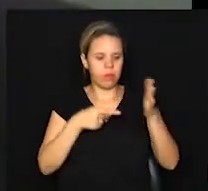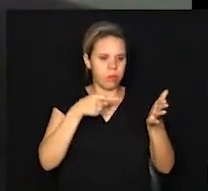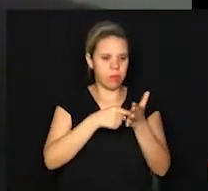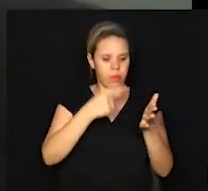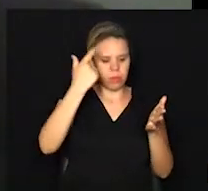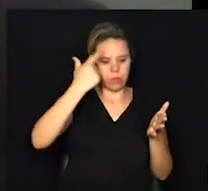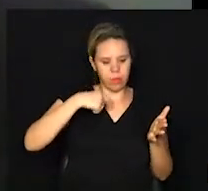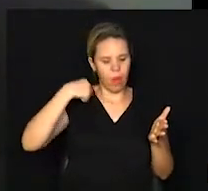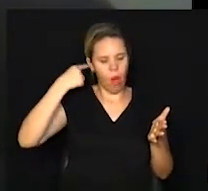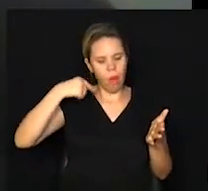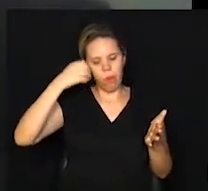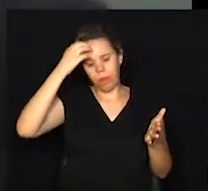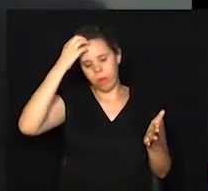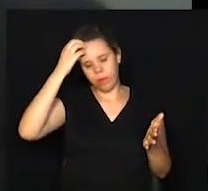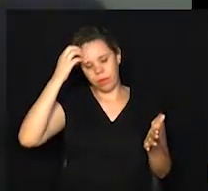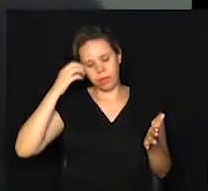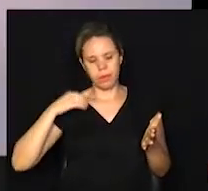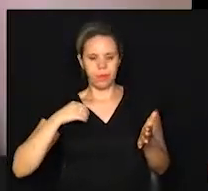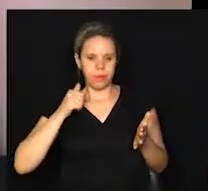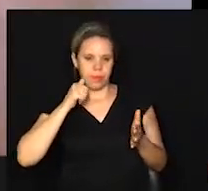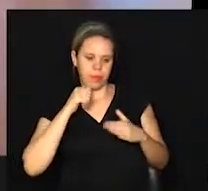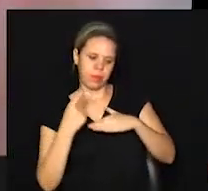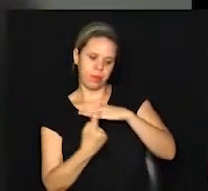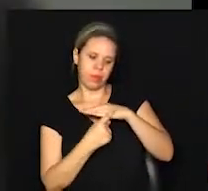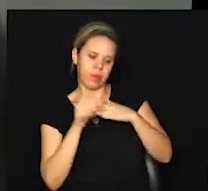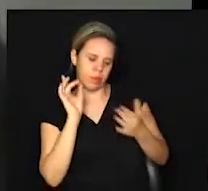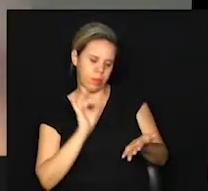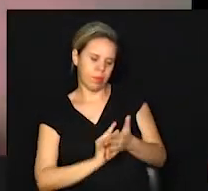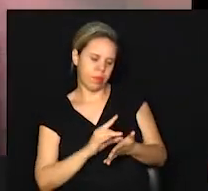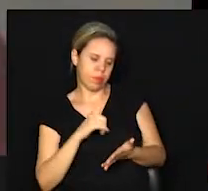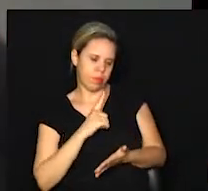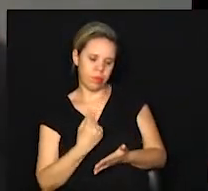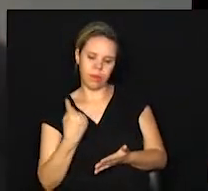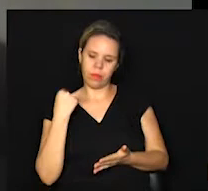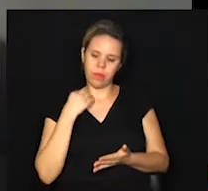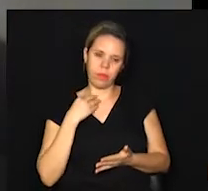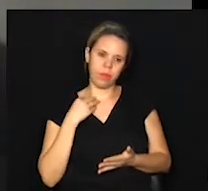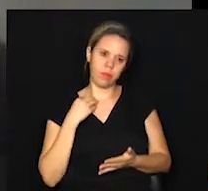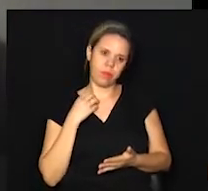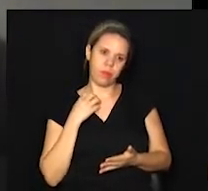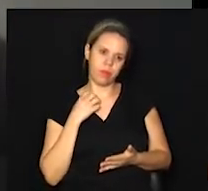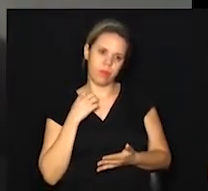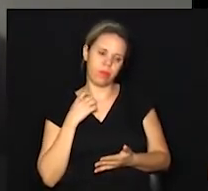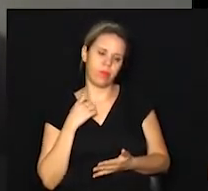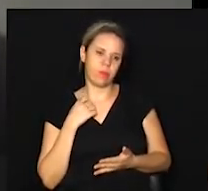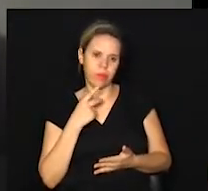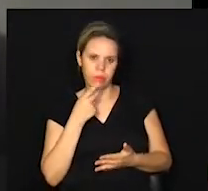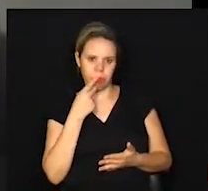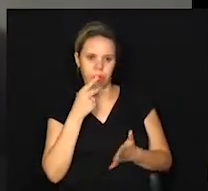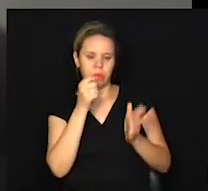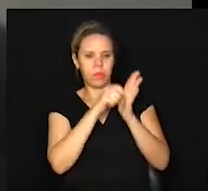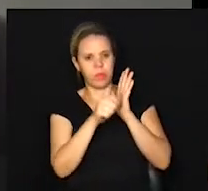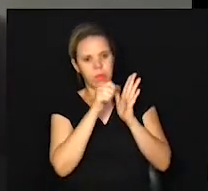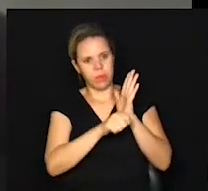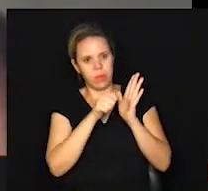eu. Basicamente, minha cliente confirmou que ela havia colocado por escrito,